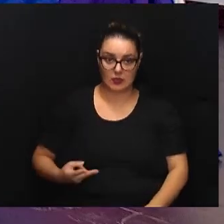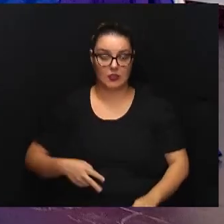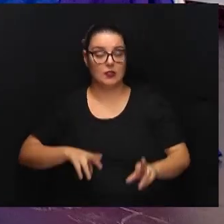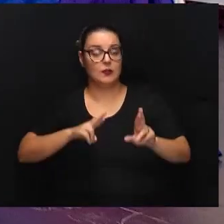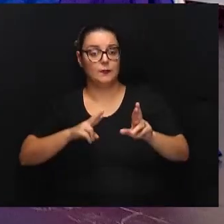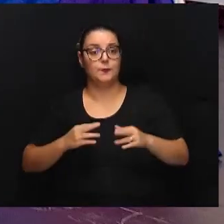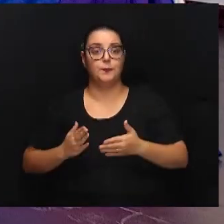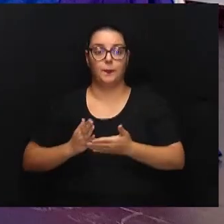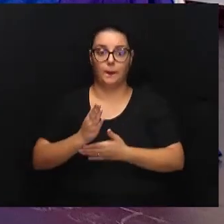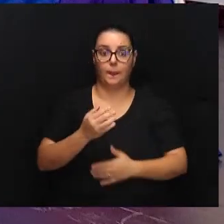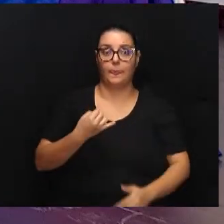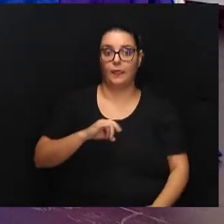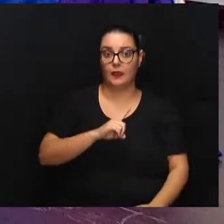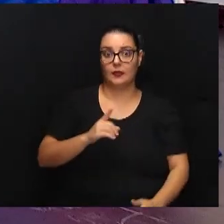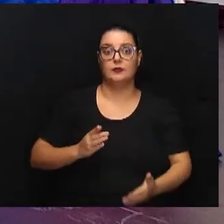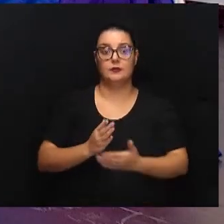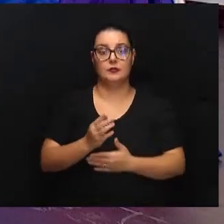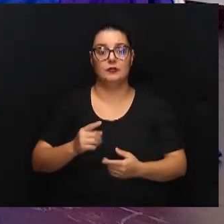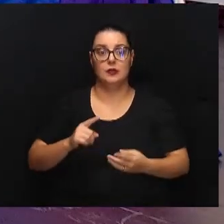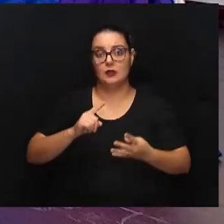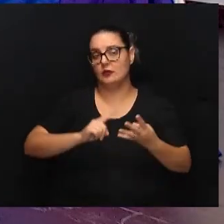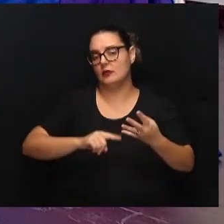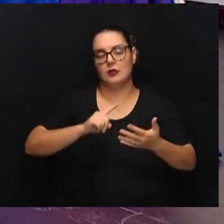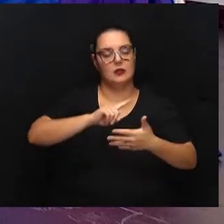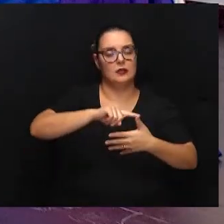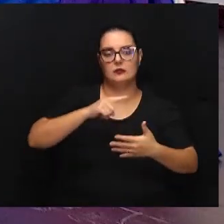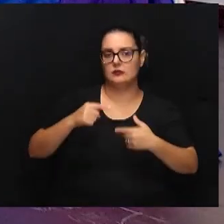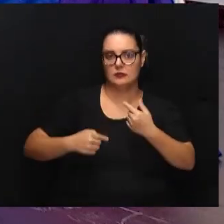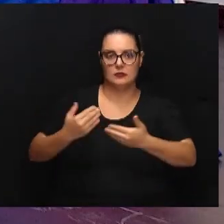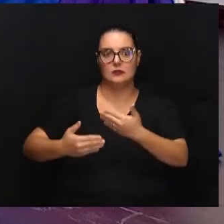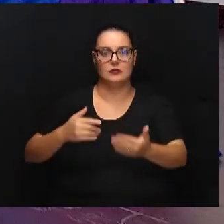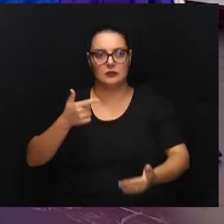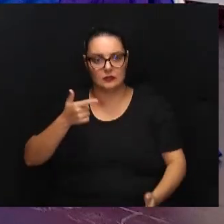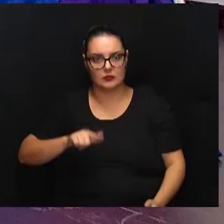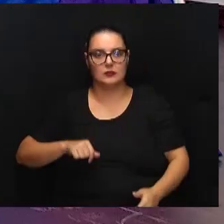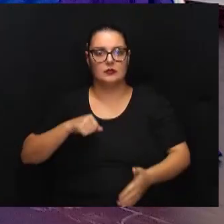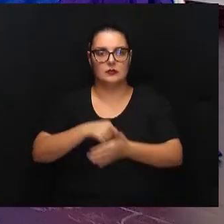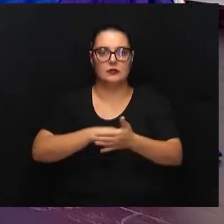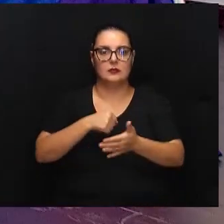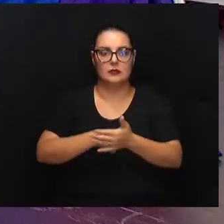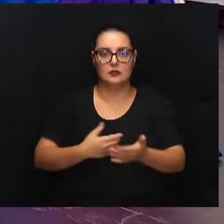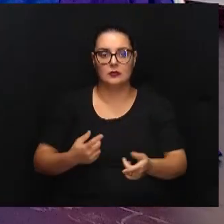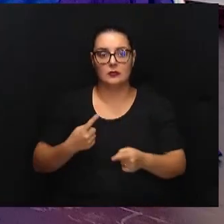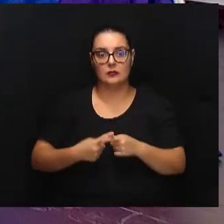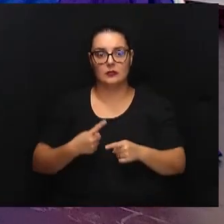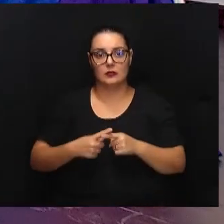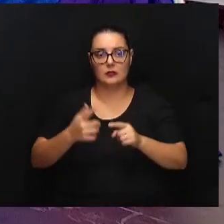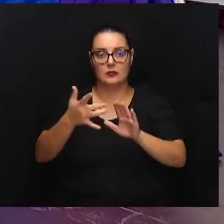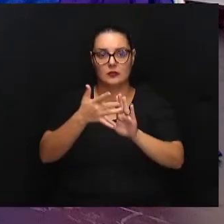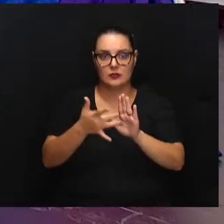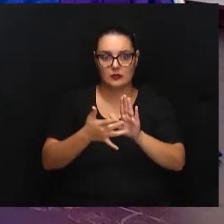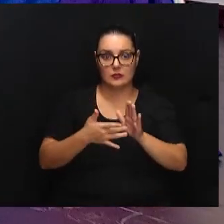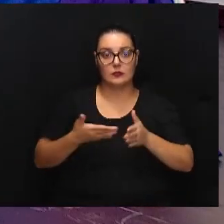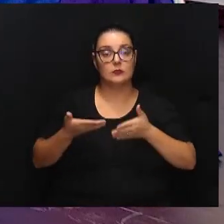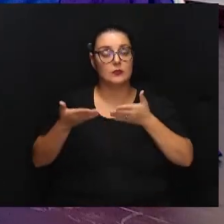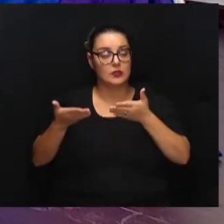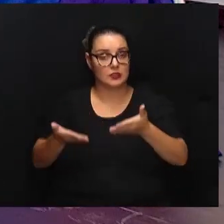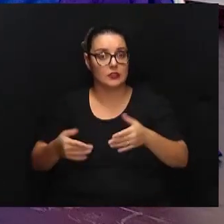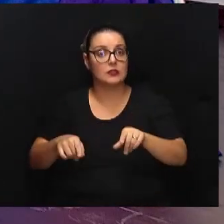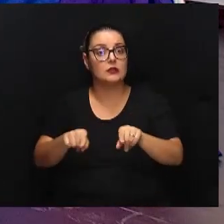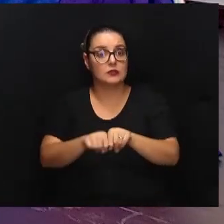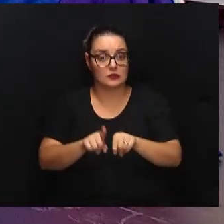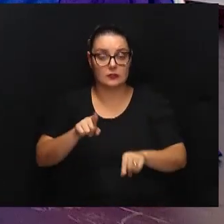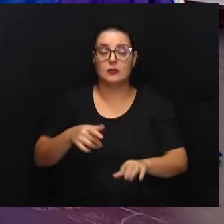vai continuar, né, nessa luta, porque pautar isso também é pautar a garantia, a